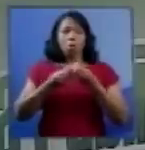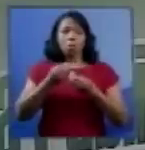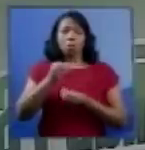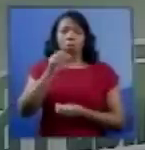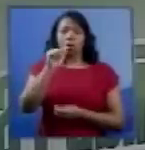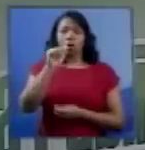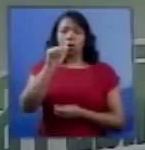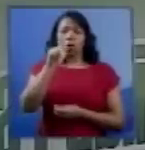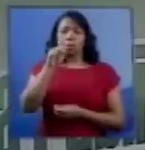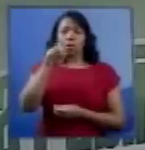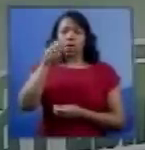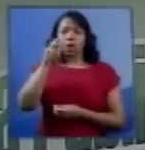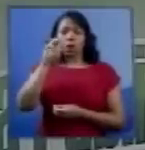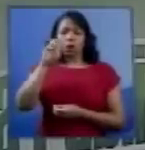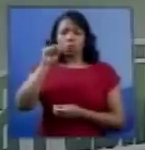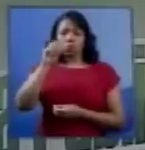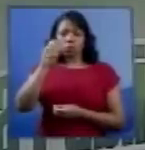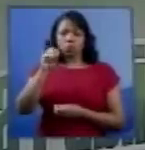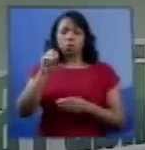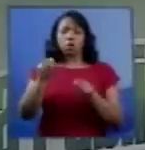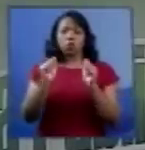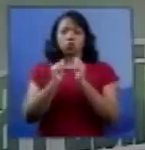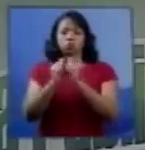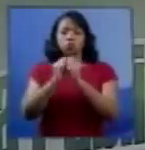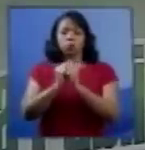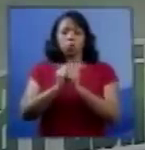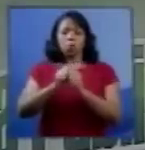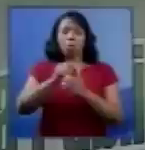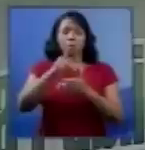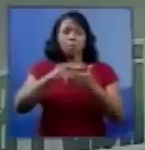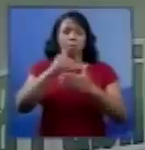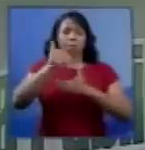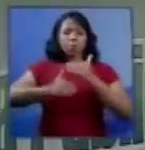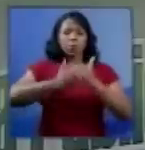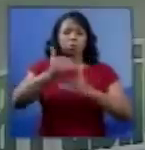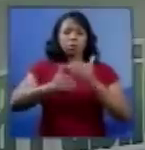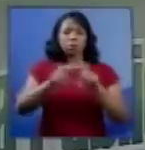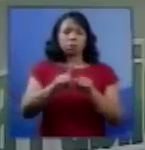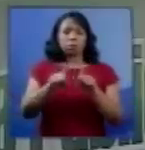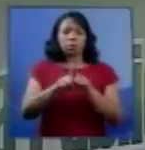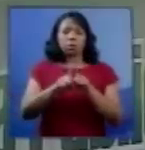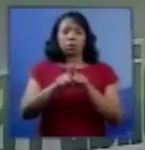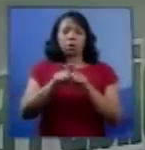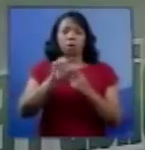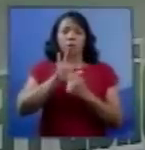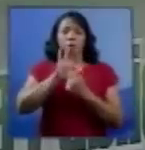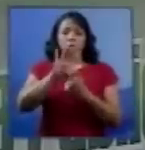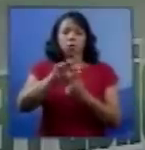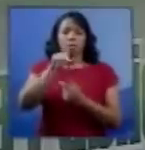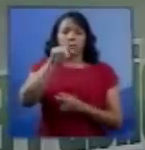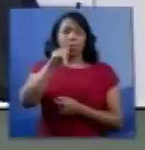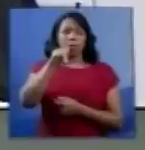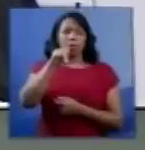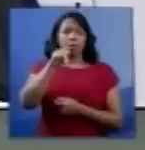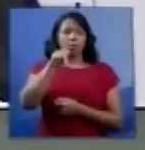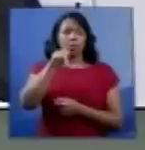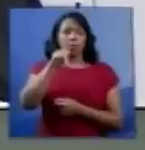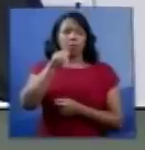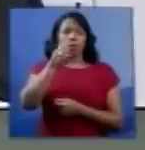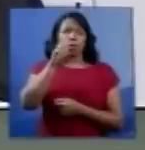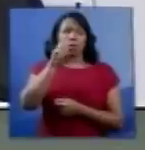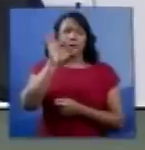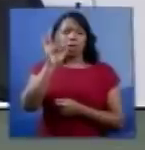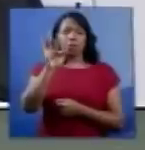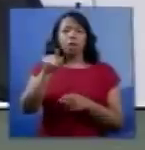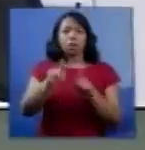que estará junto ao processo ao processo revelador da dpf para